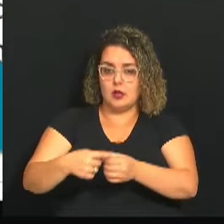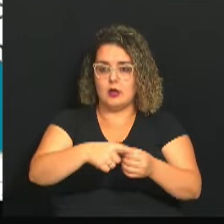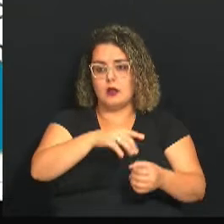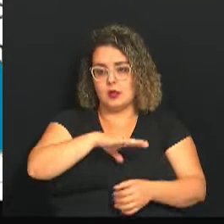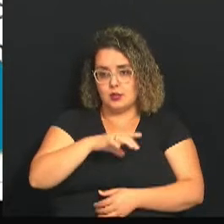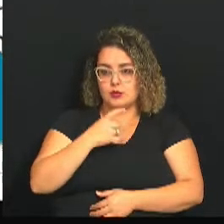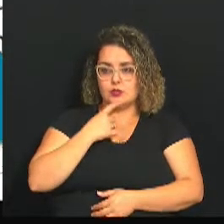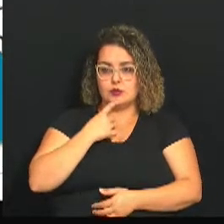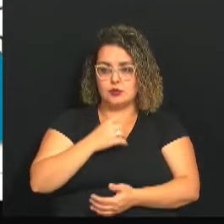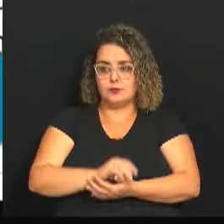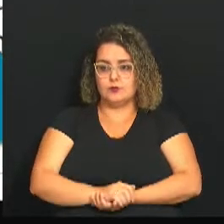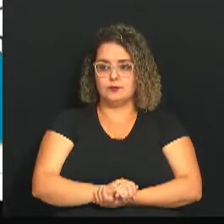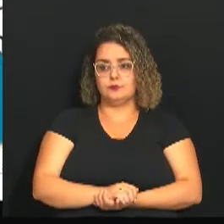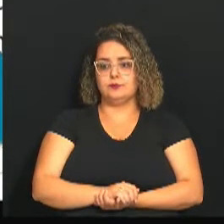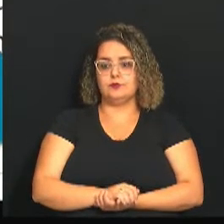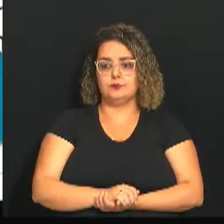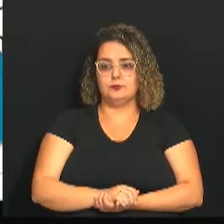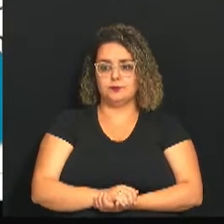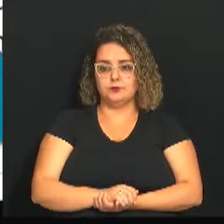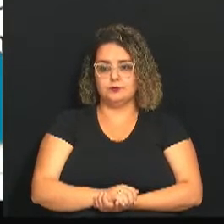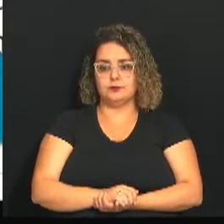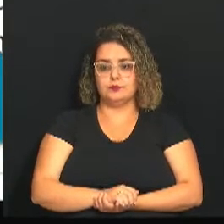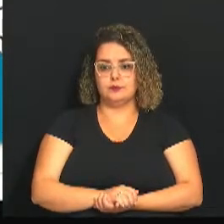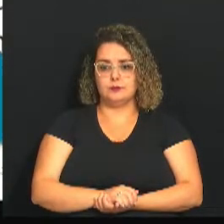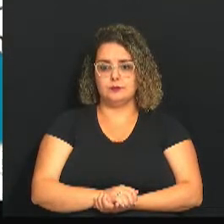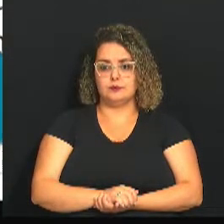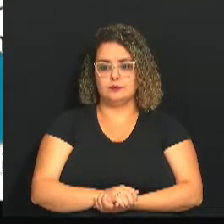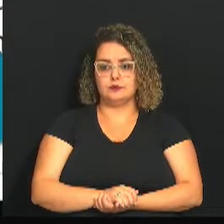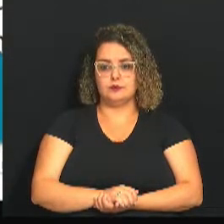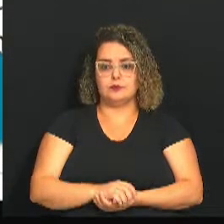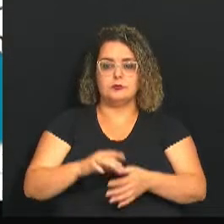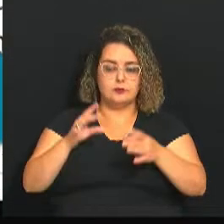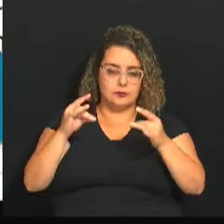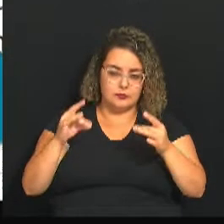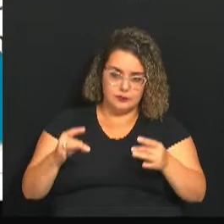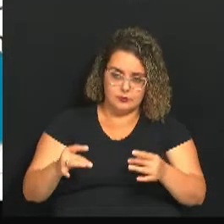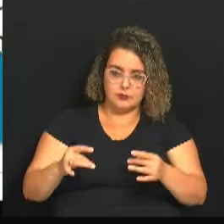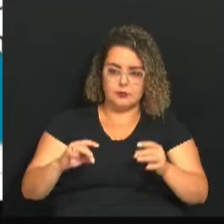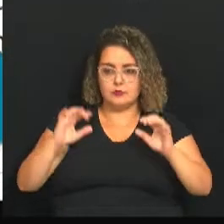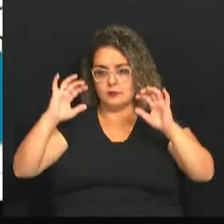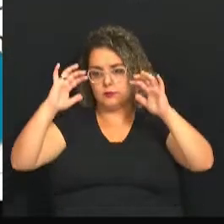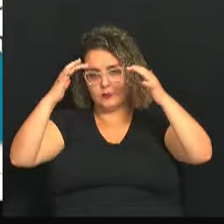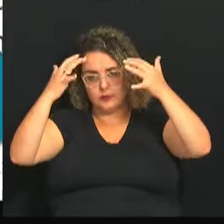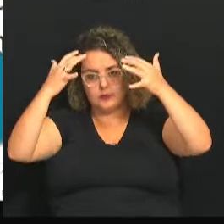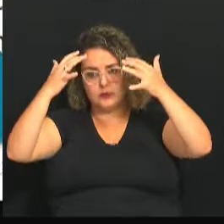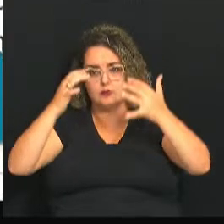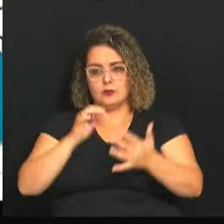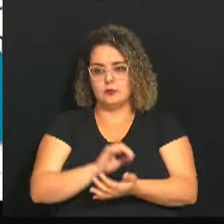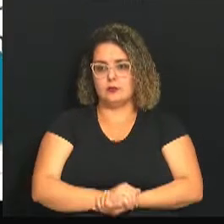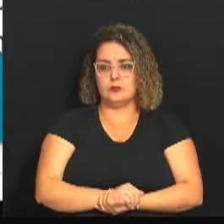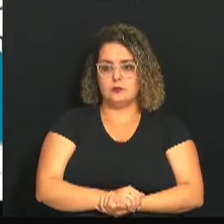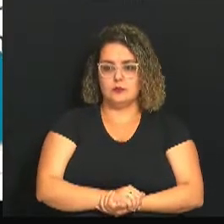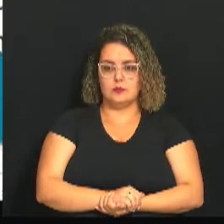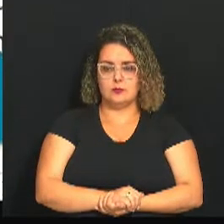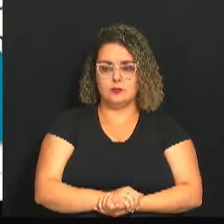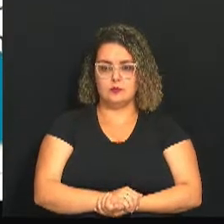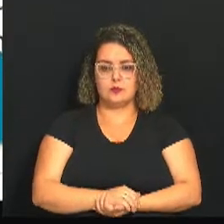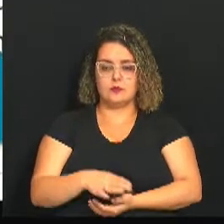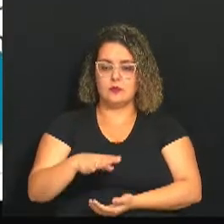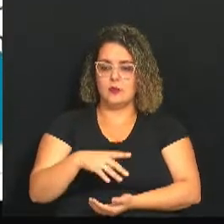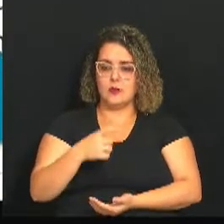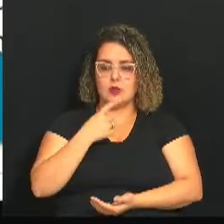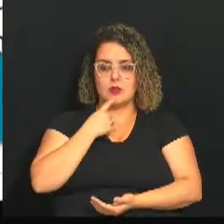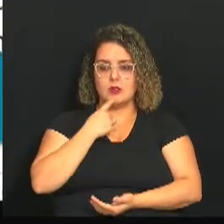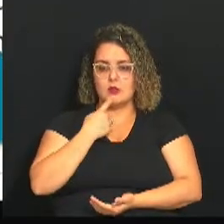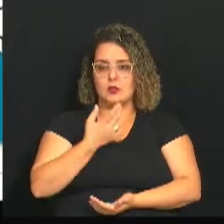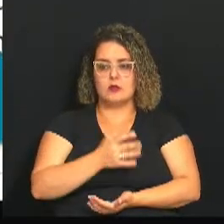Tem aqui também, né, algumas fontes de informações meteorológicas para Campinas, né? Tem a estação